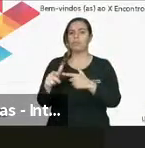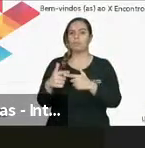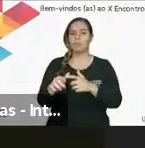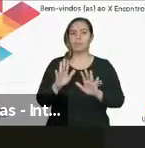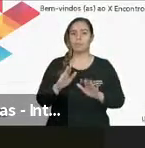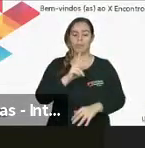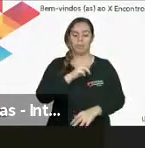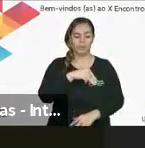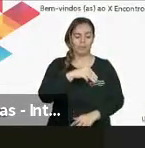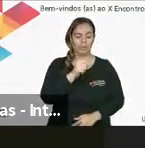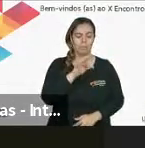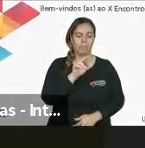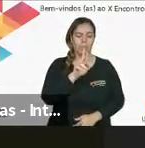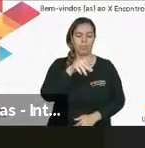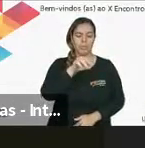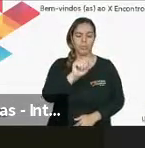em